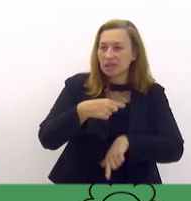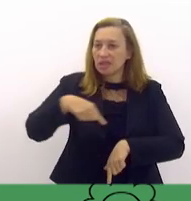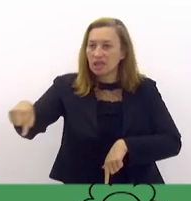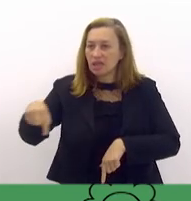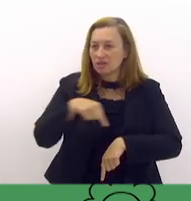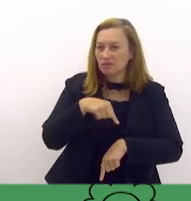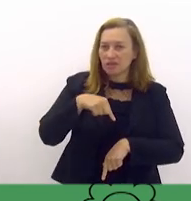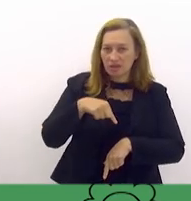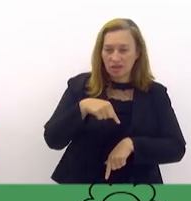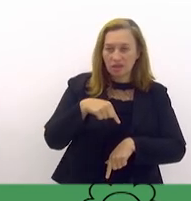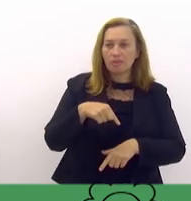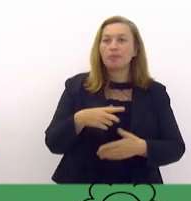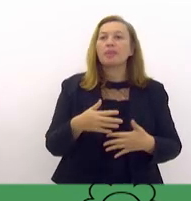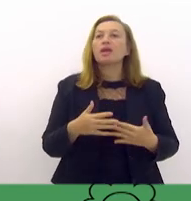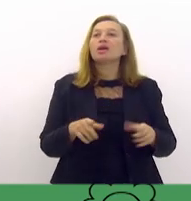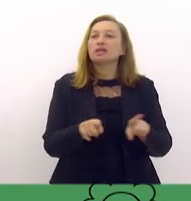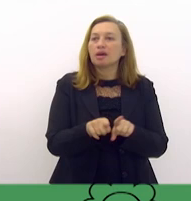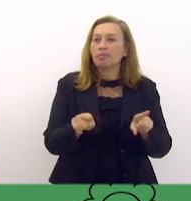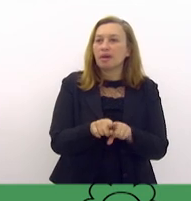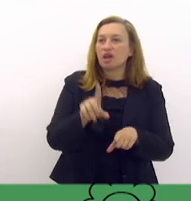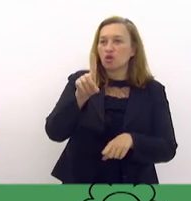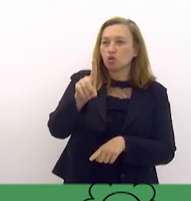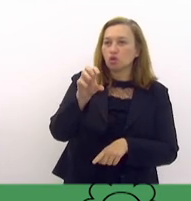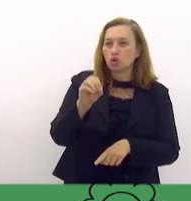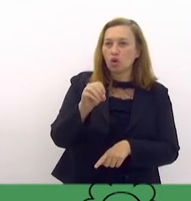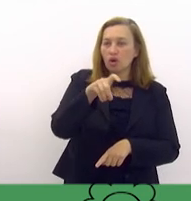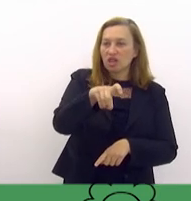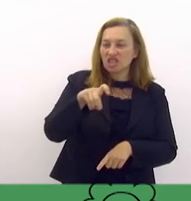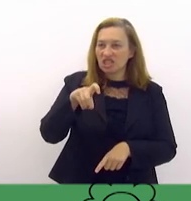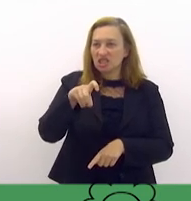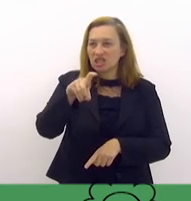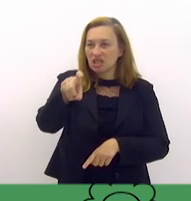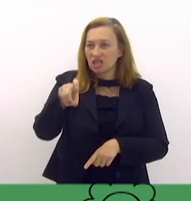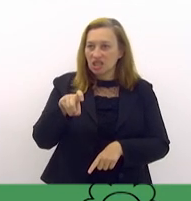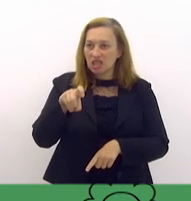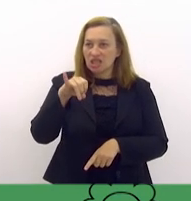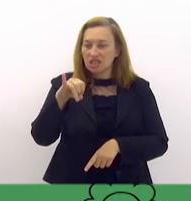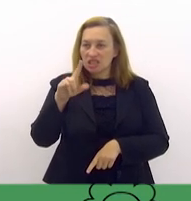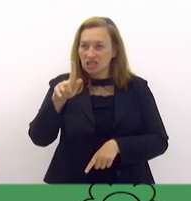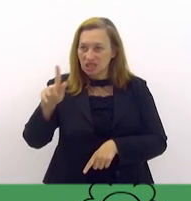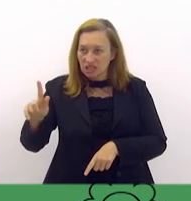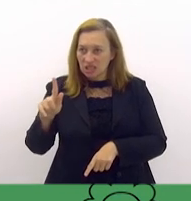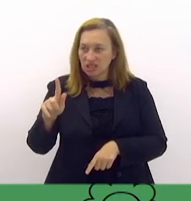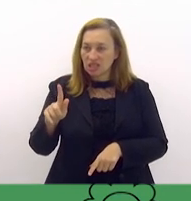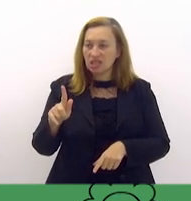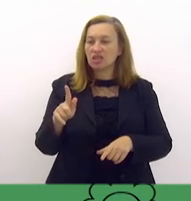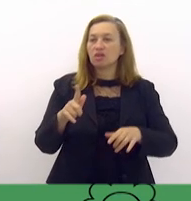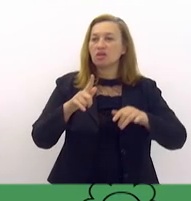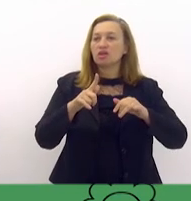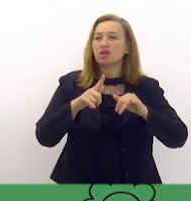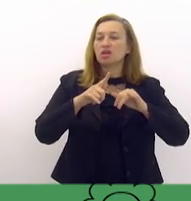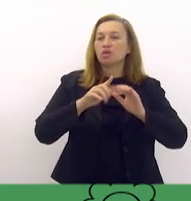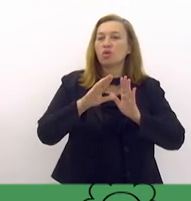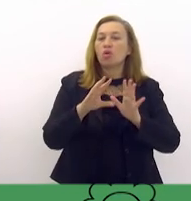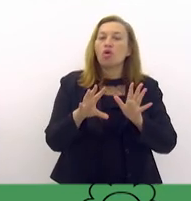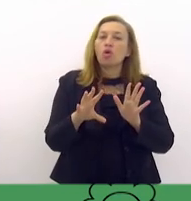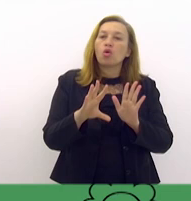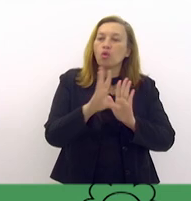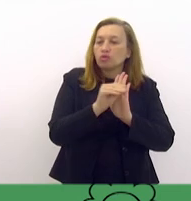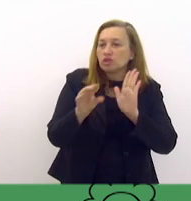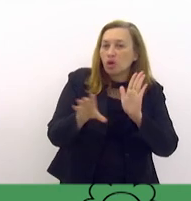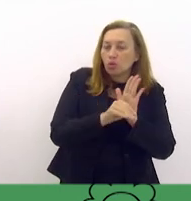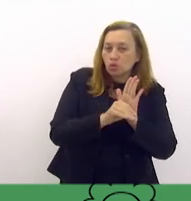privacidade das vítimas. O doxing, que é quando você vaza conteúdos de dados pessoais, isso acontece muito